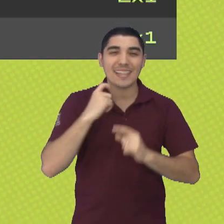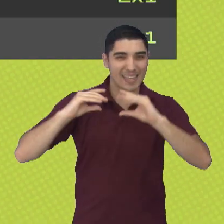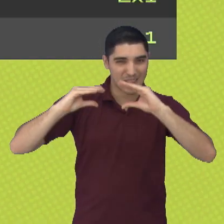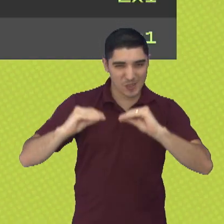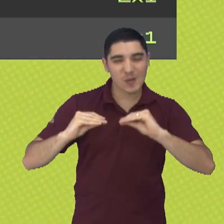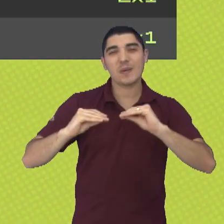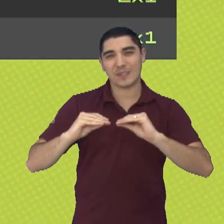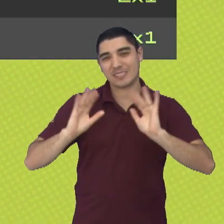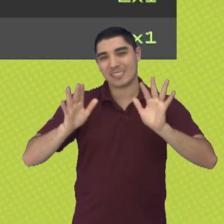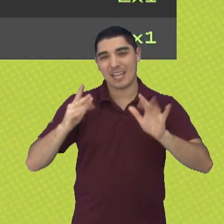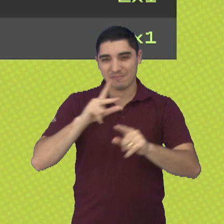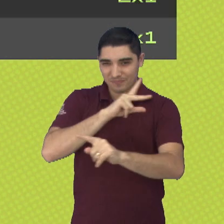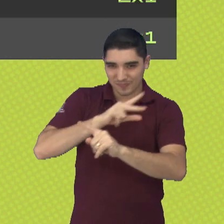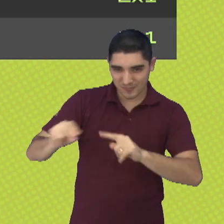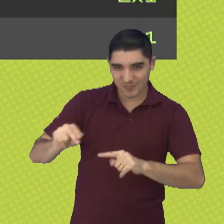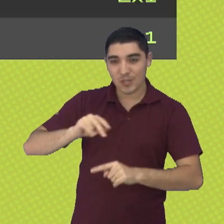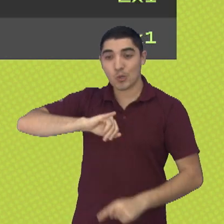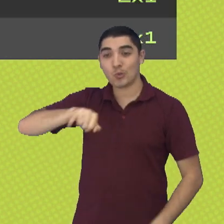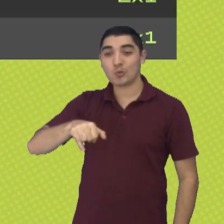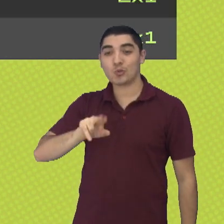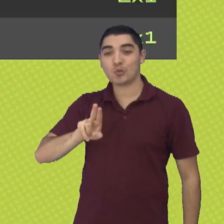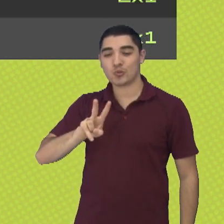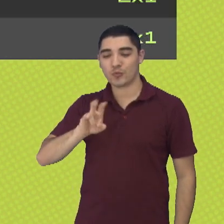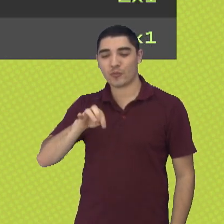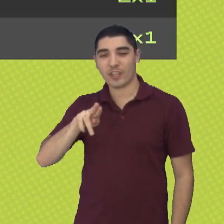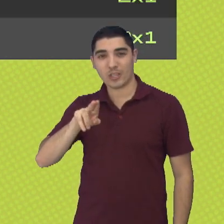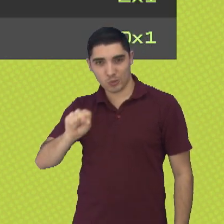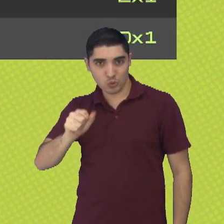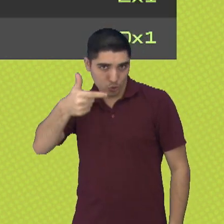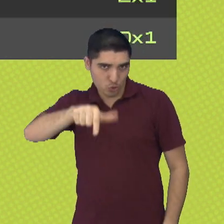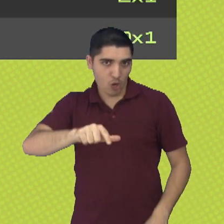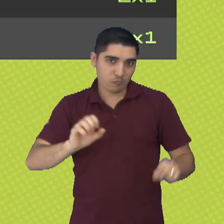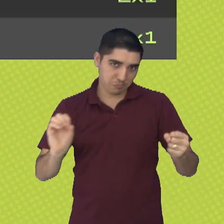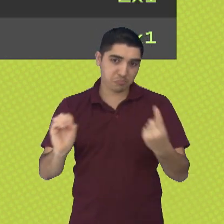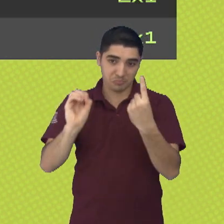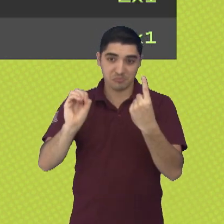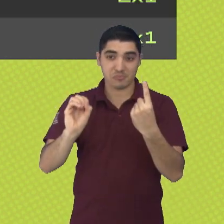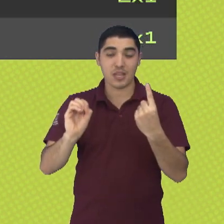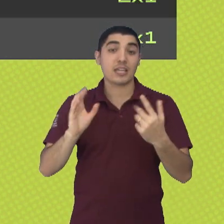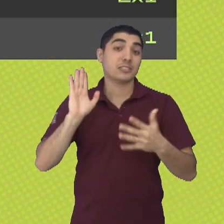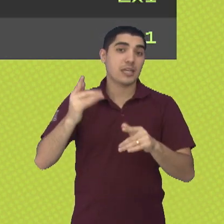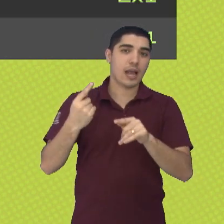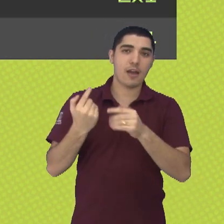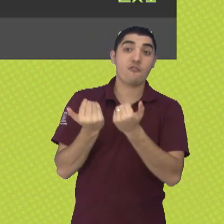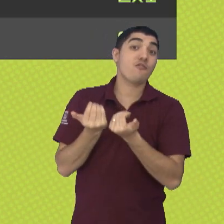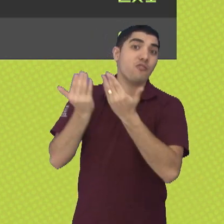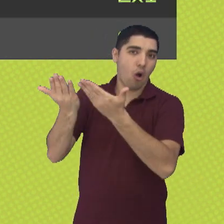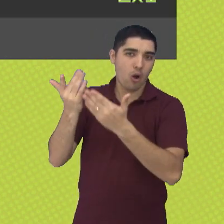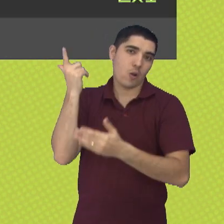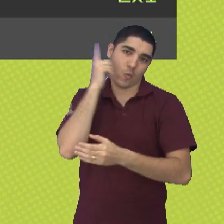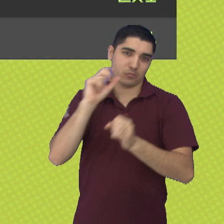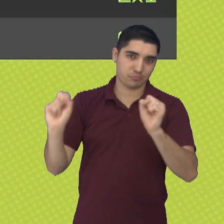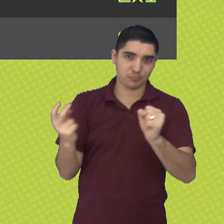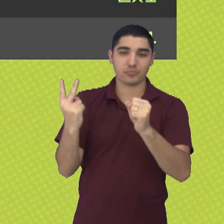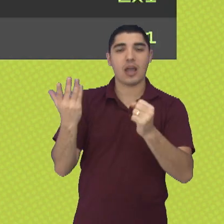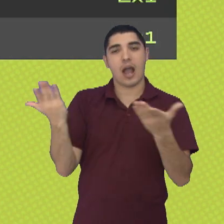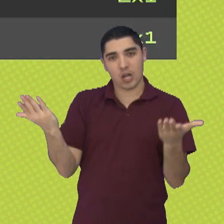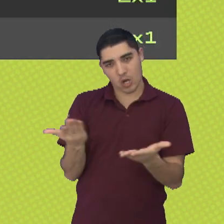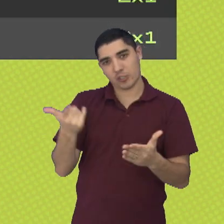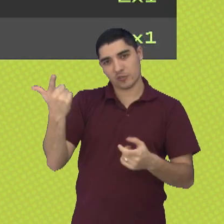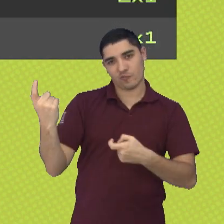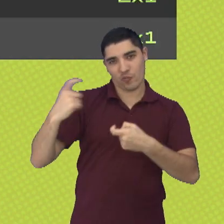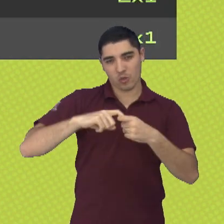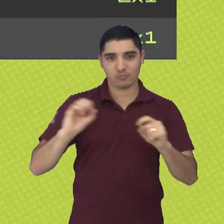15 de Piracicaba bateu aí a equipe do Juventus de novo por 1-0, já tinha ganhado por 2-0 no jogo de ida, classificado 15 de